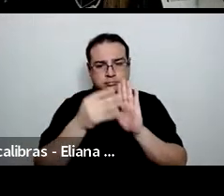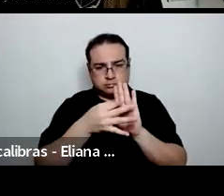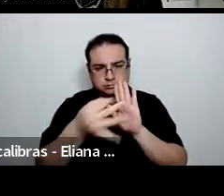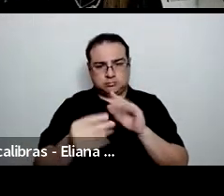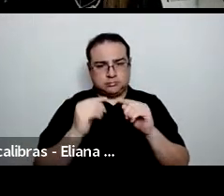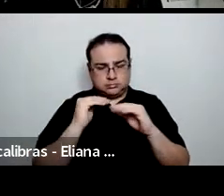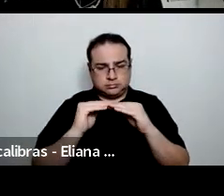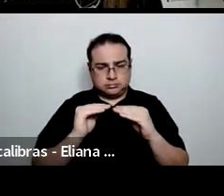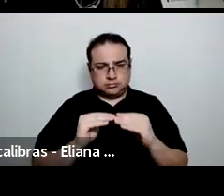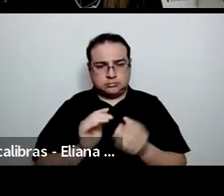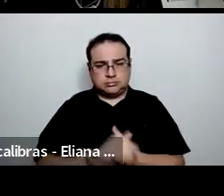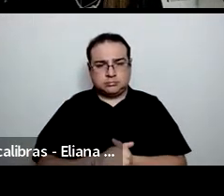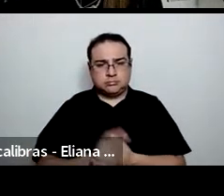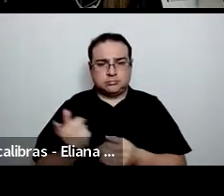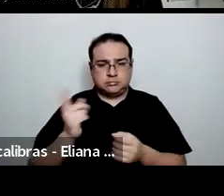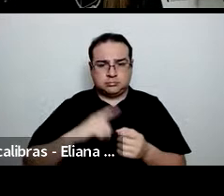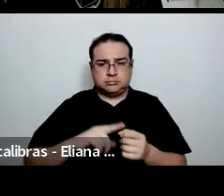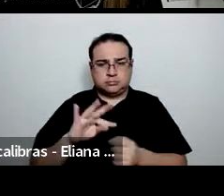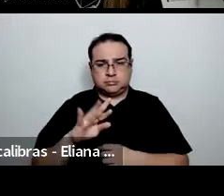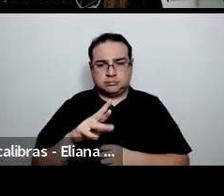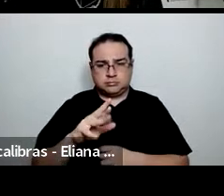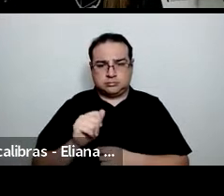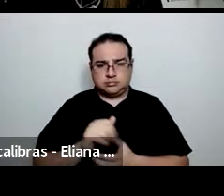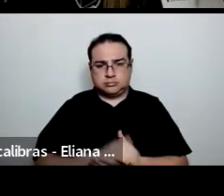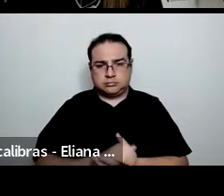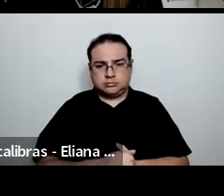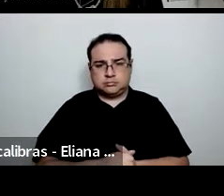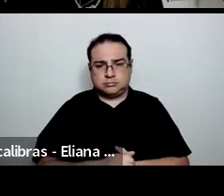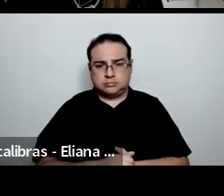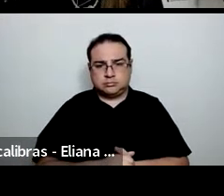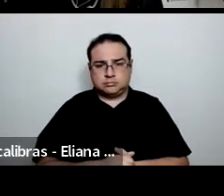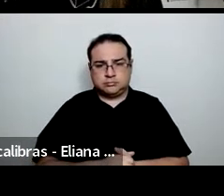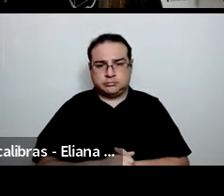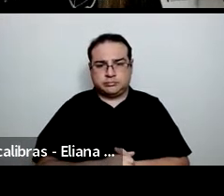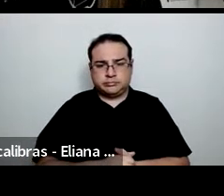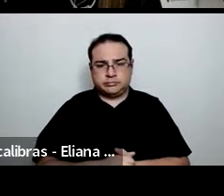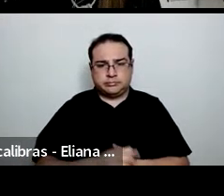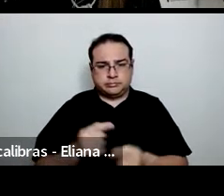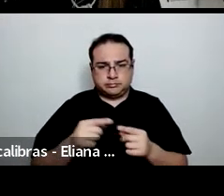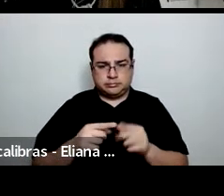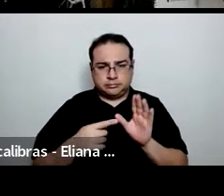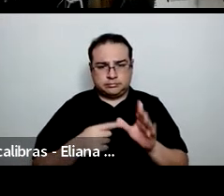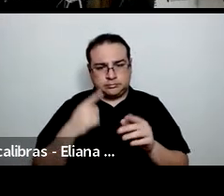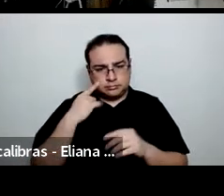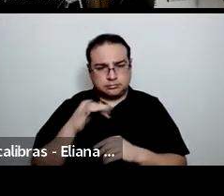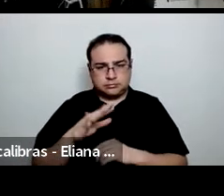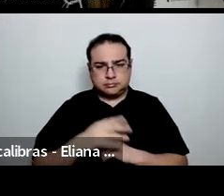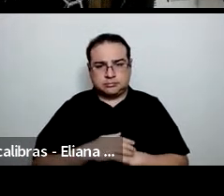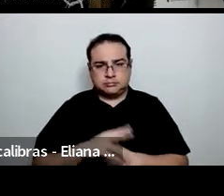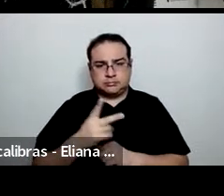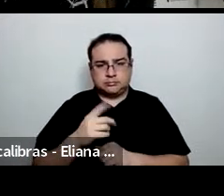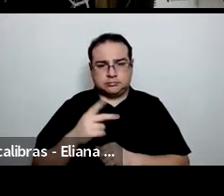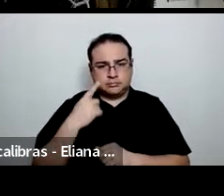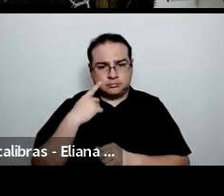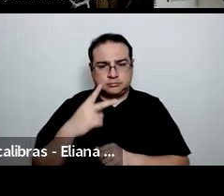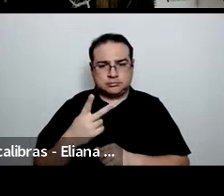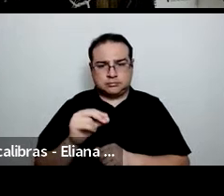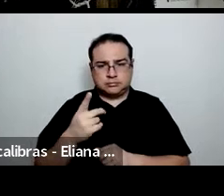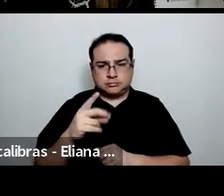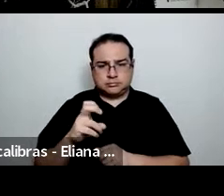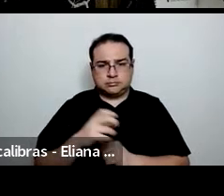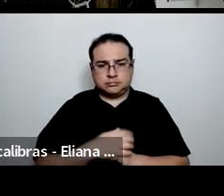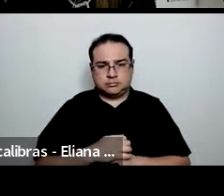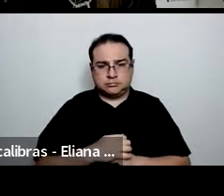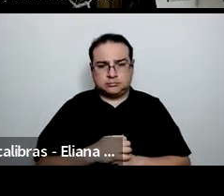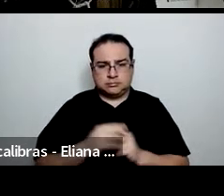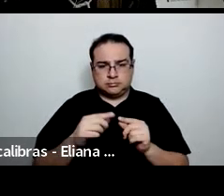para falar novamente a senhora relatora o investimento blocos Ribeiro 224/2015